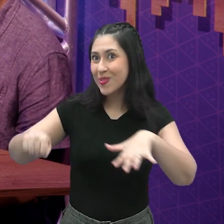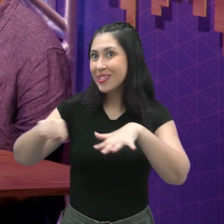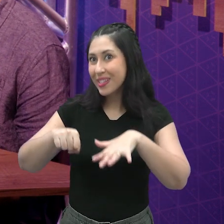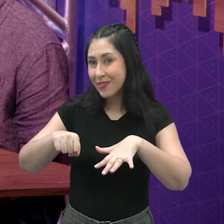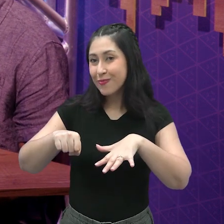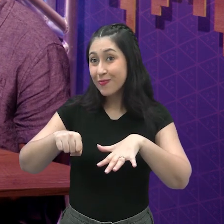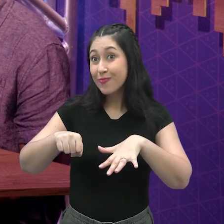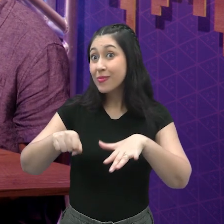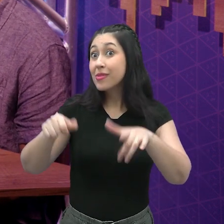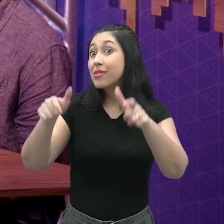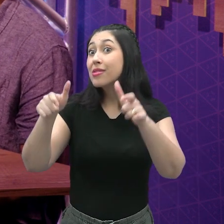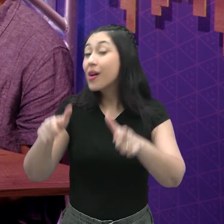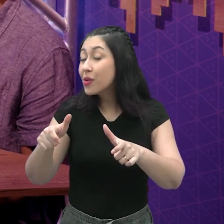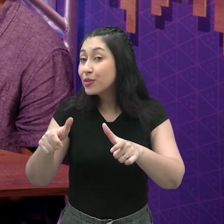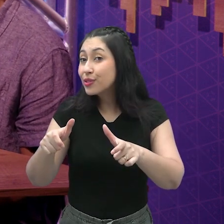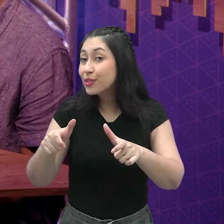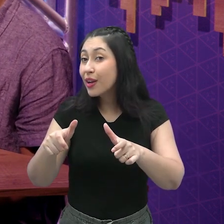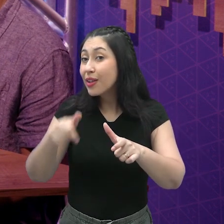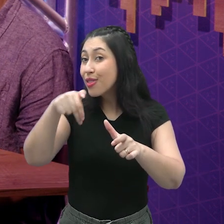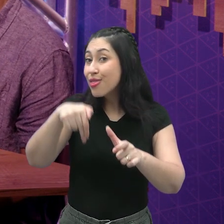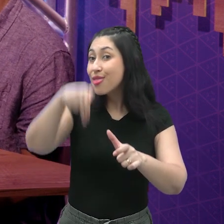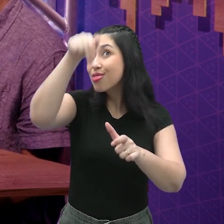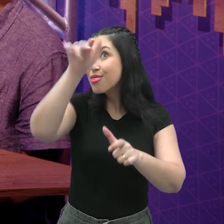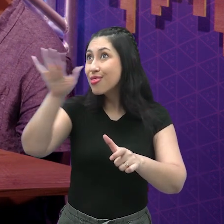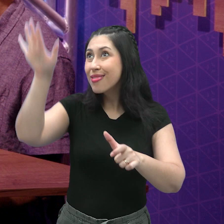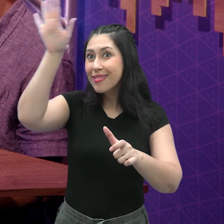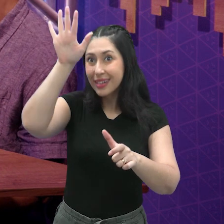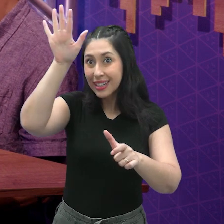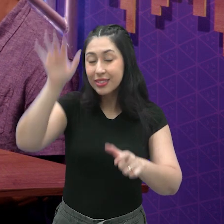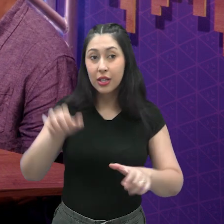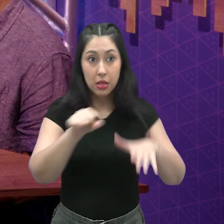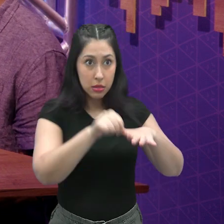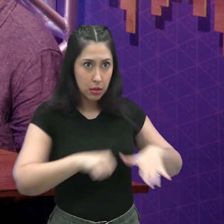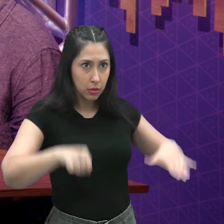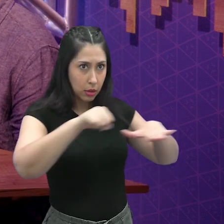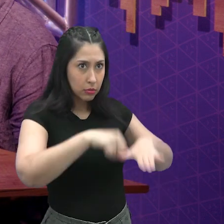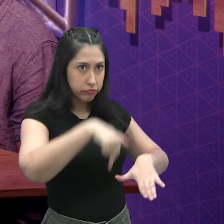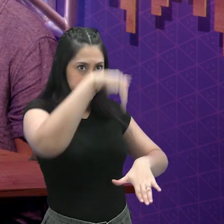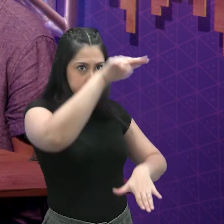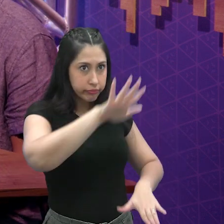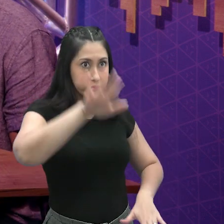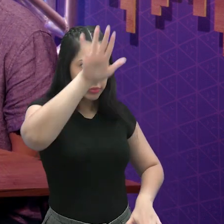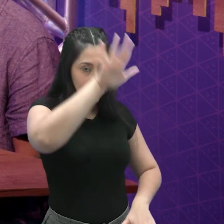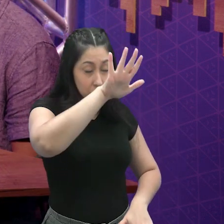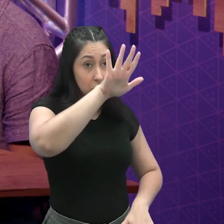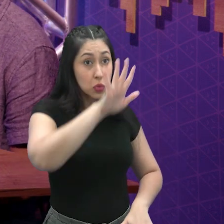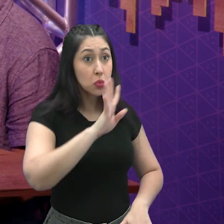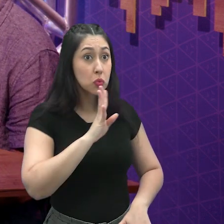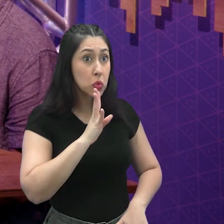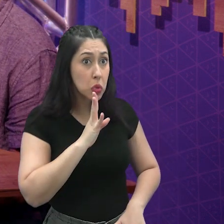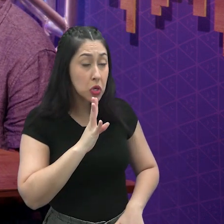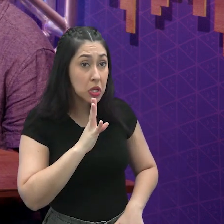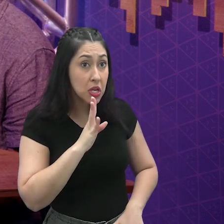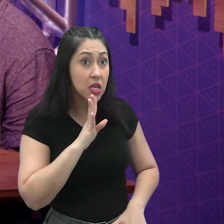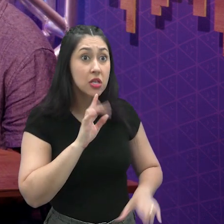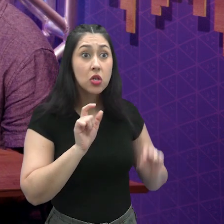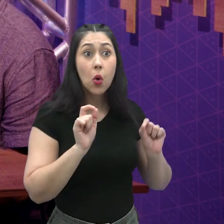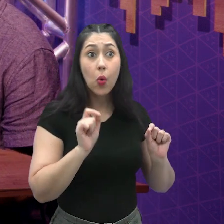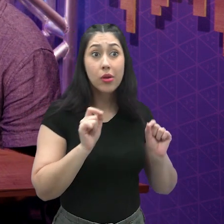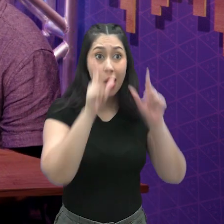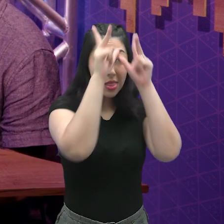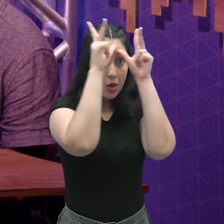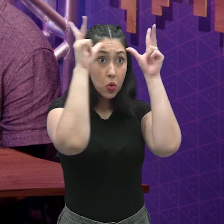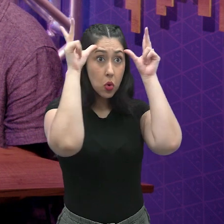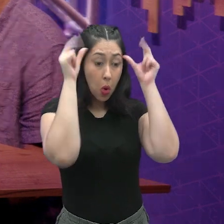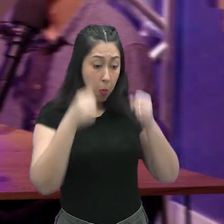né? Então, que está mais relacionado ao Nordeste do país. O sertão nordestino. O sertão nordestino. Que a gente conhece muito por conta